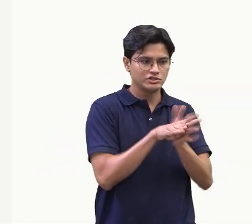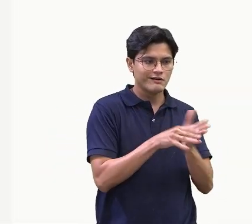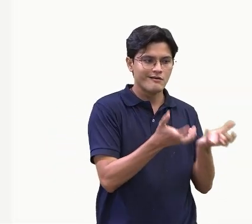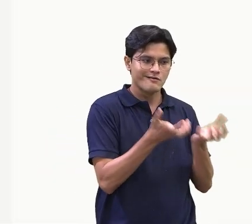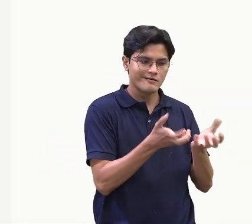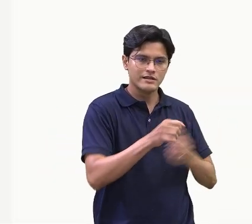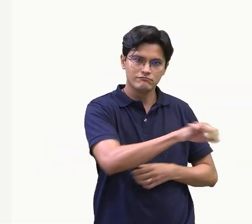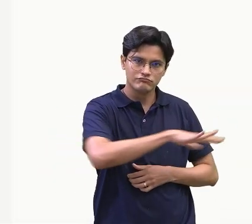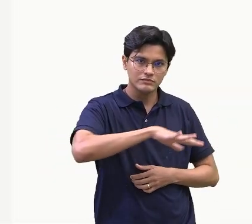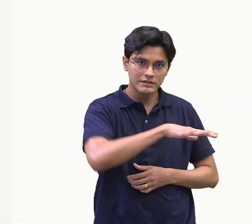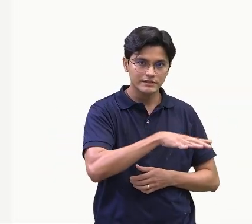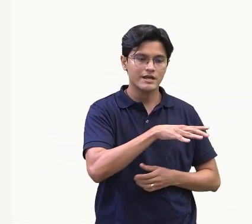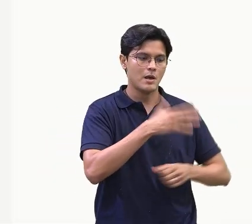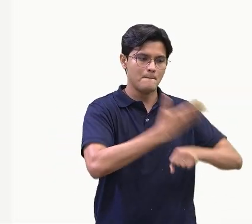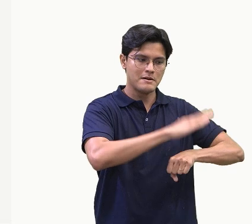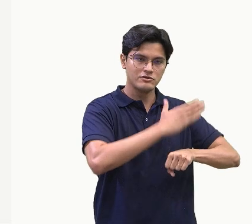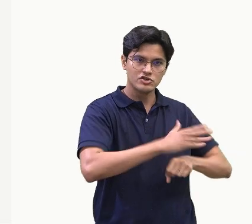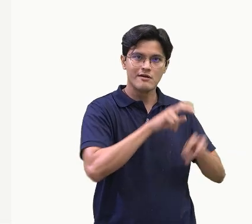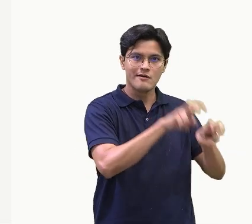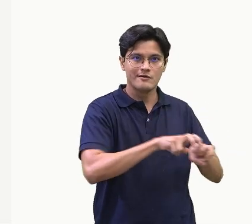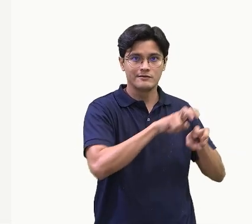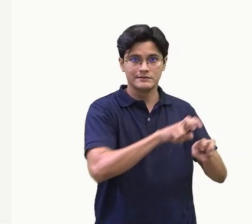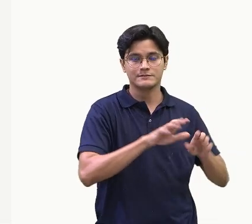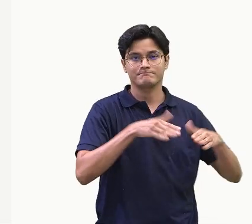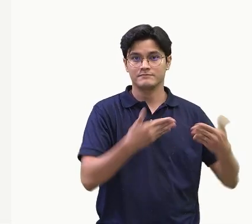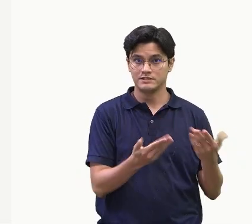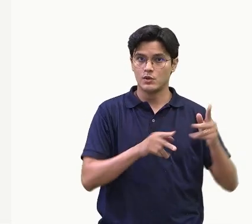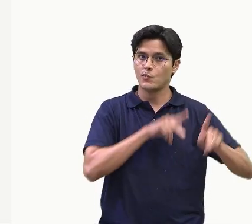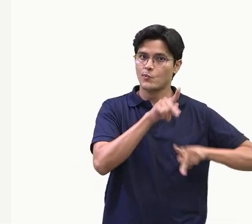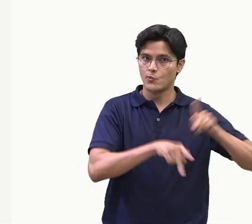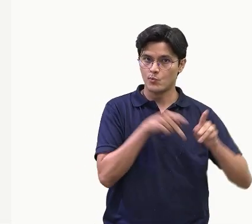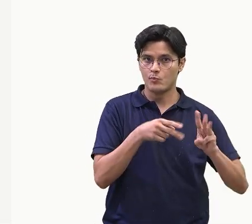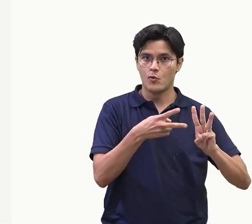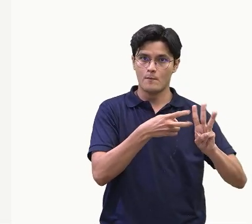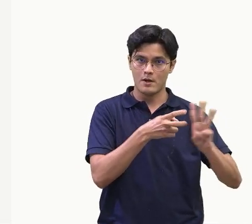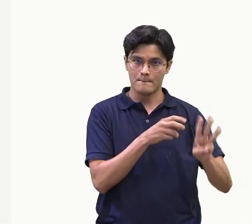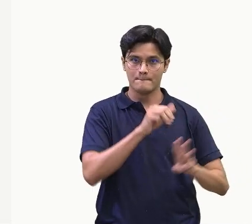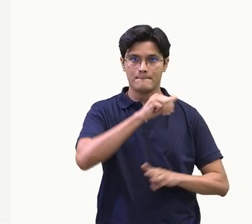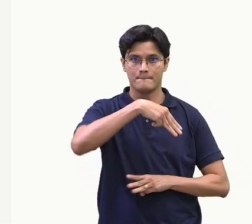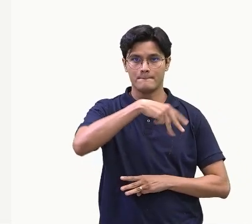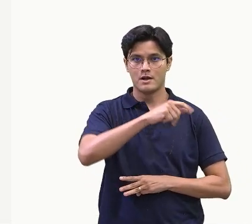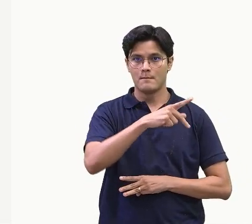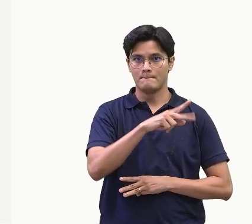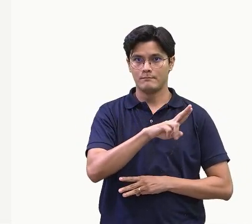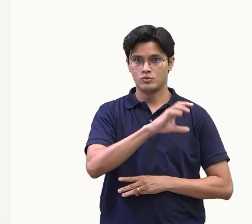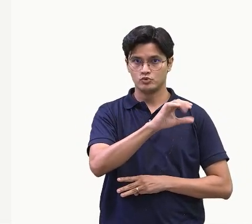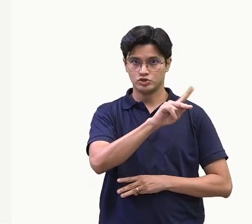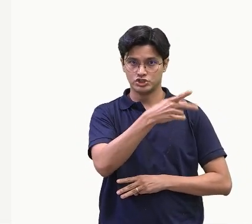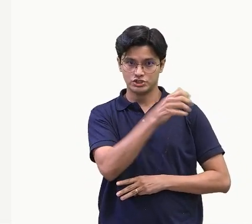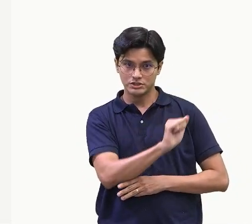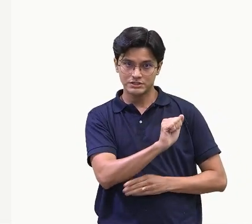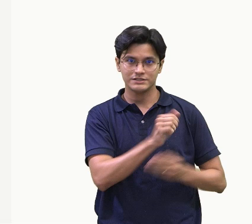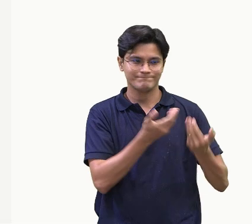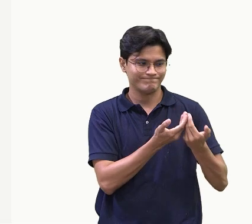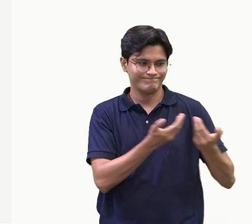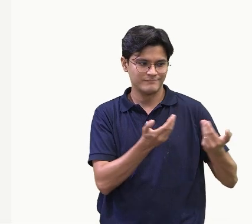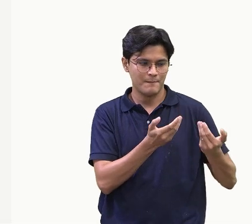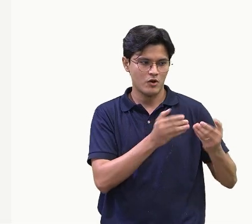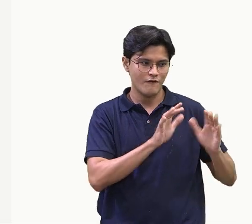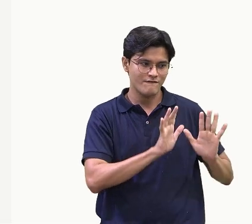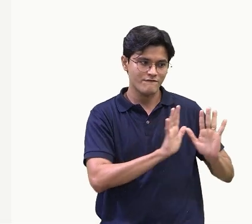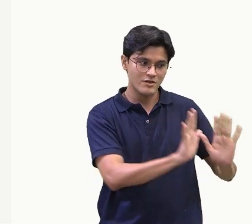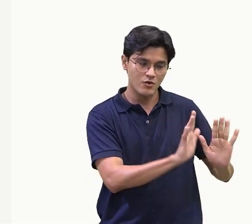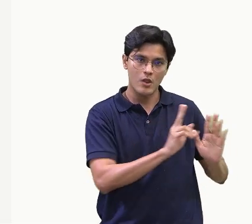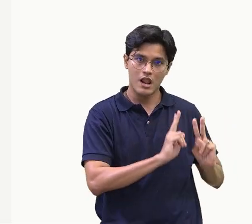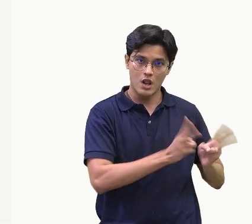justamente a agricultura. Então, o povo Mapuche acabou sendo confinado a essa extensão. O que a gente tem justamente aí?